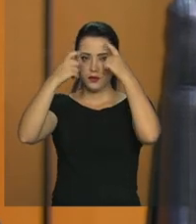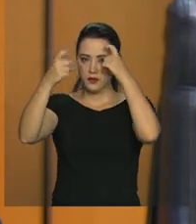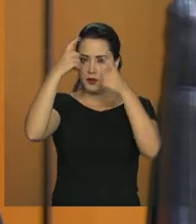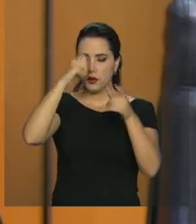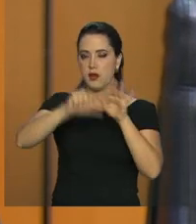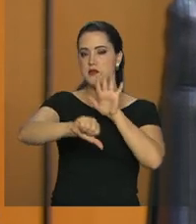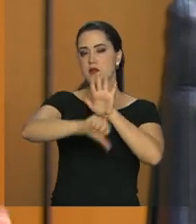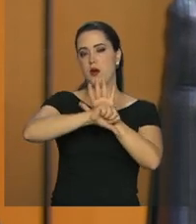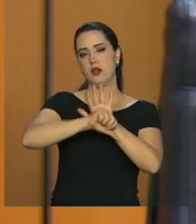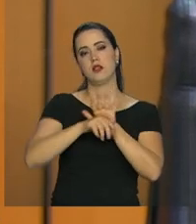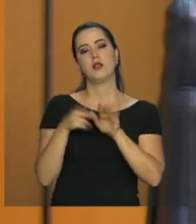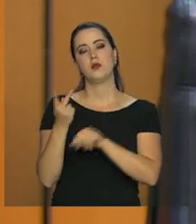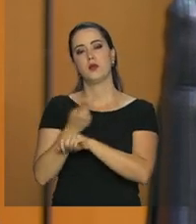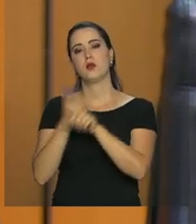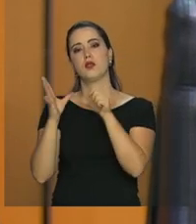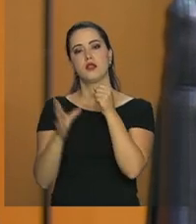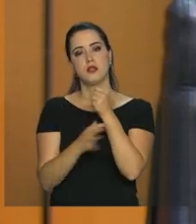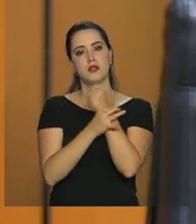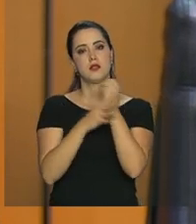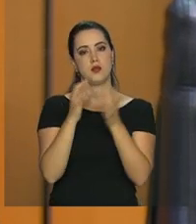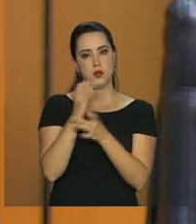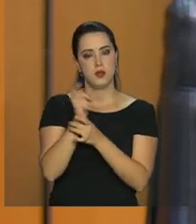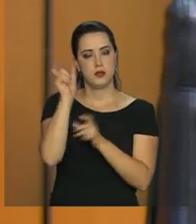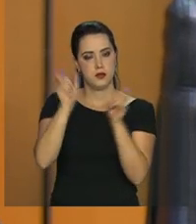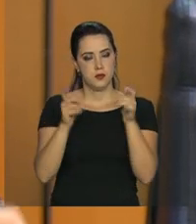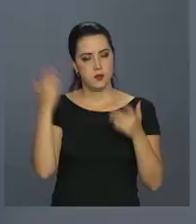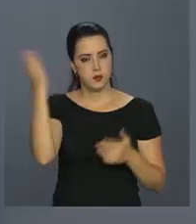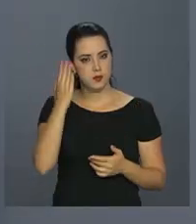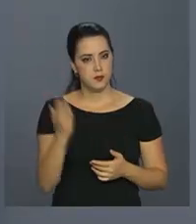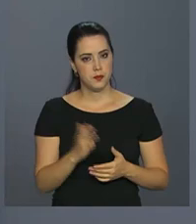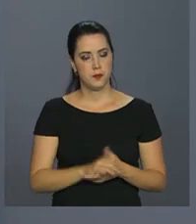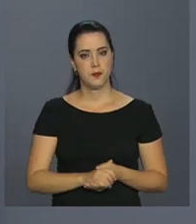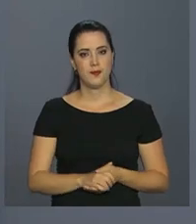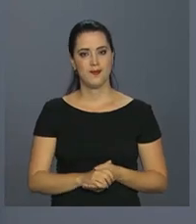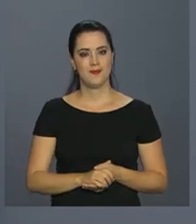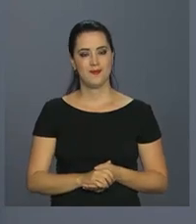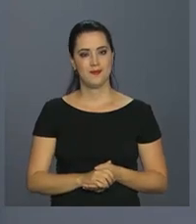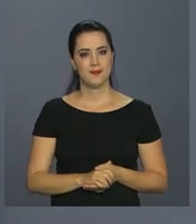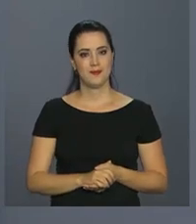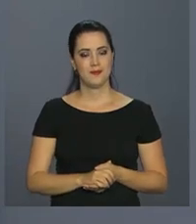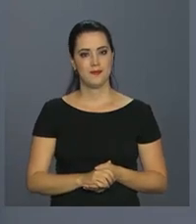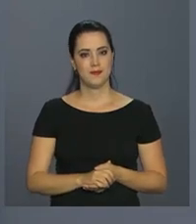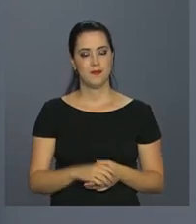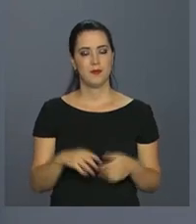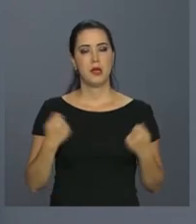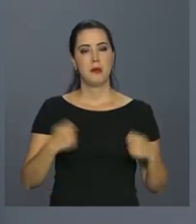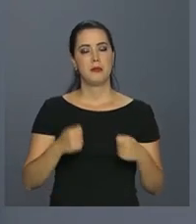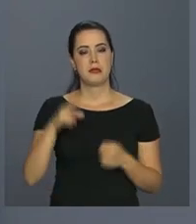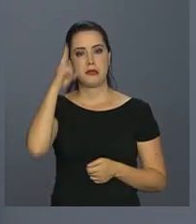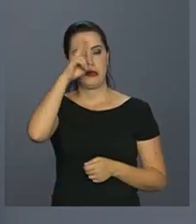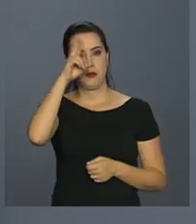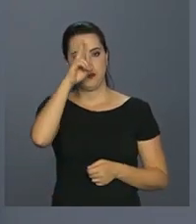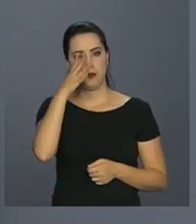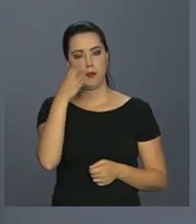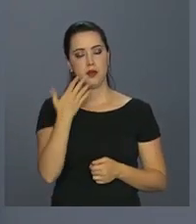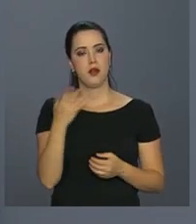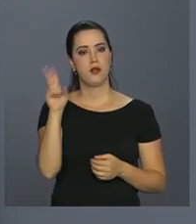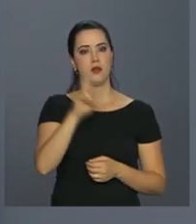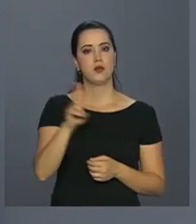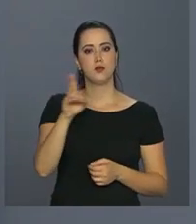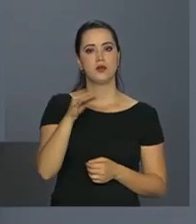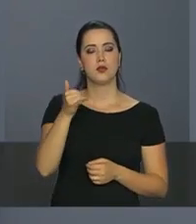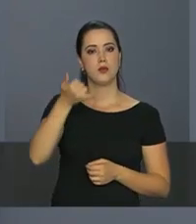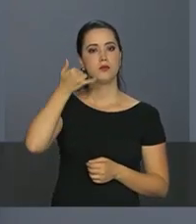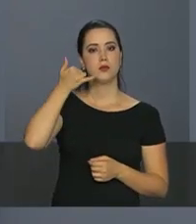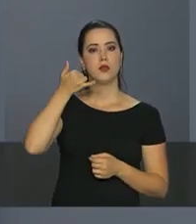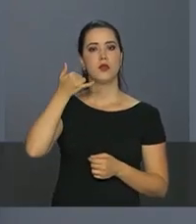e buscando a segurança dos brasileiros e brasileiras. Vale lembrar que uma ferramenta de combate aos crimes contra a mulher